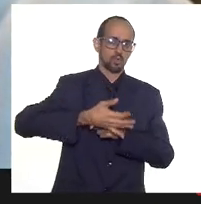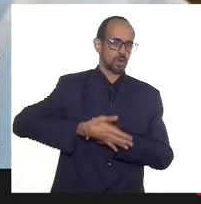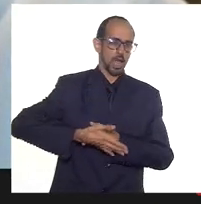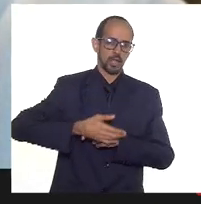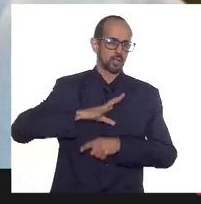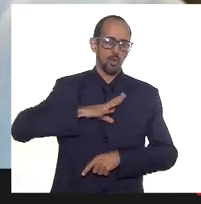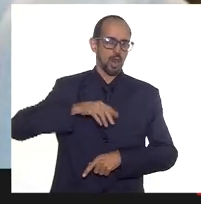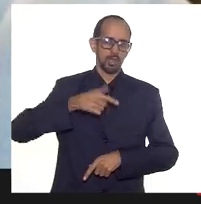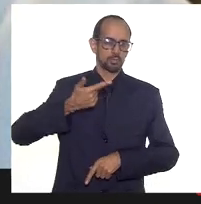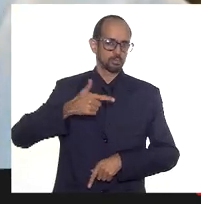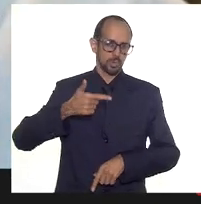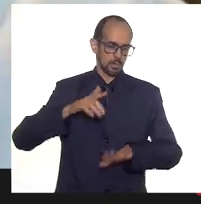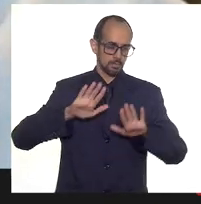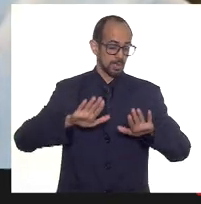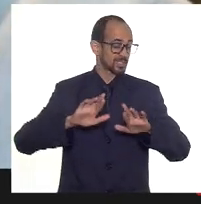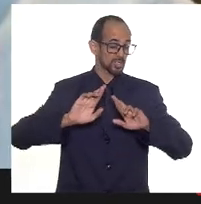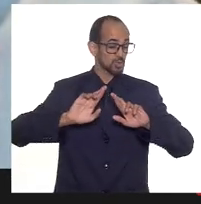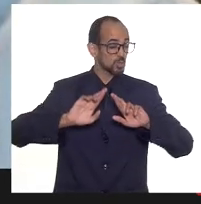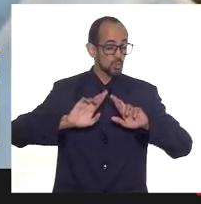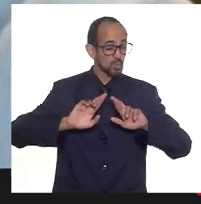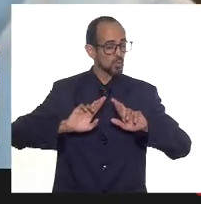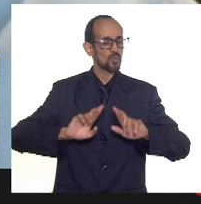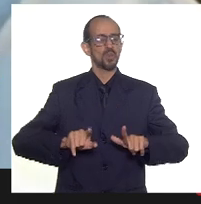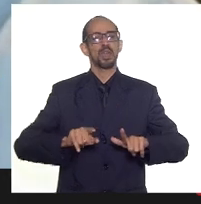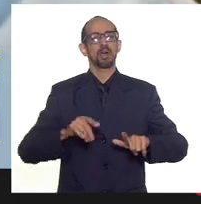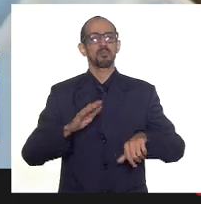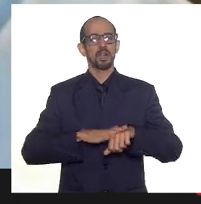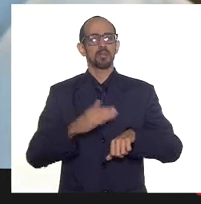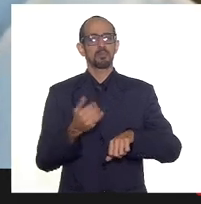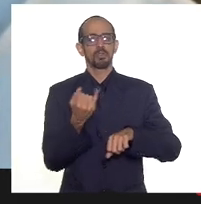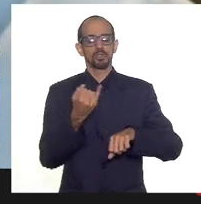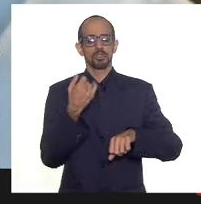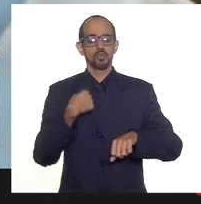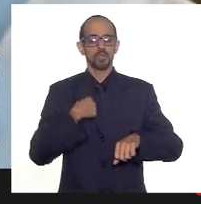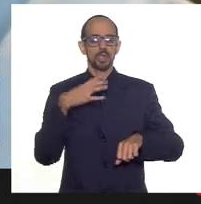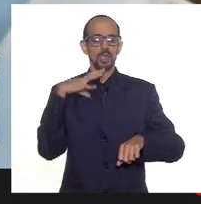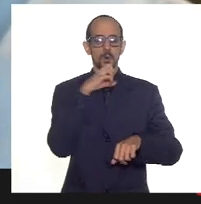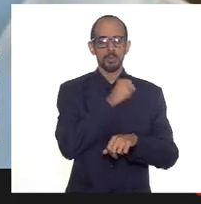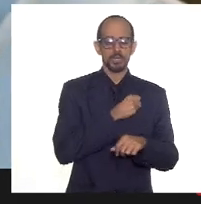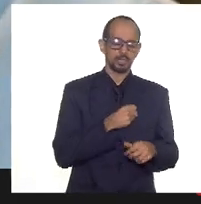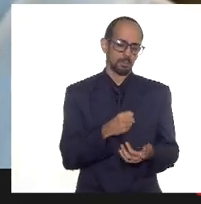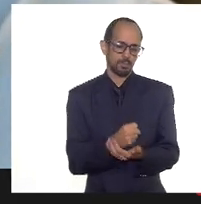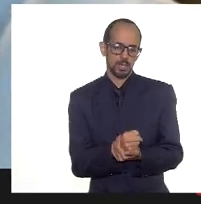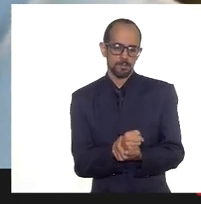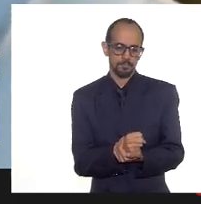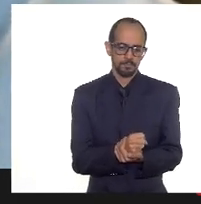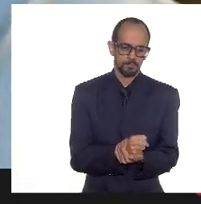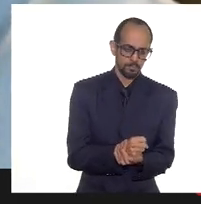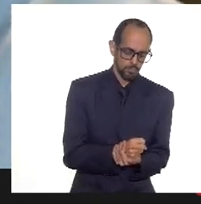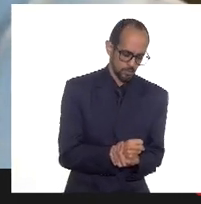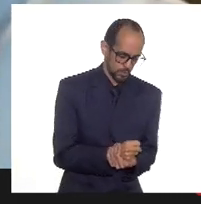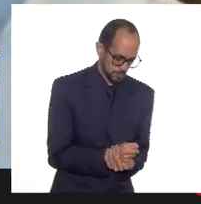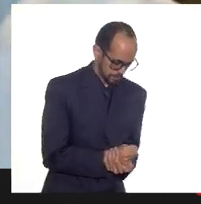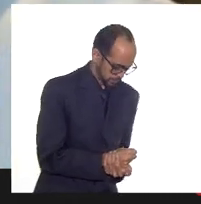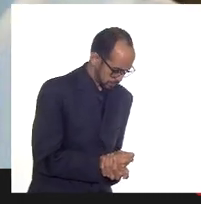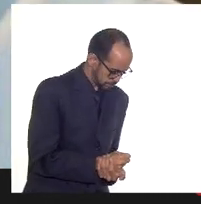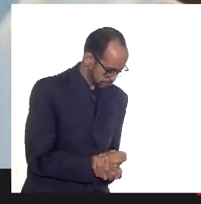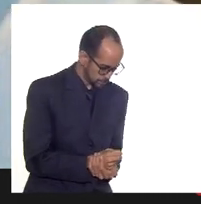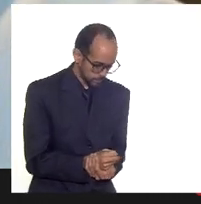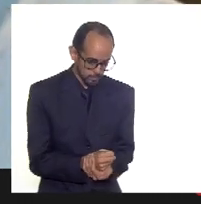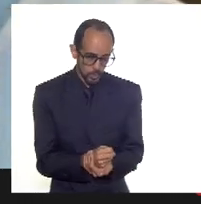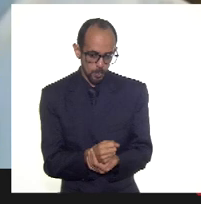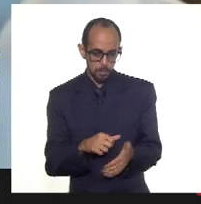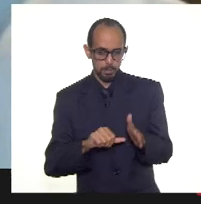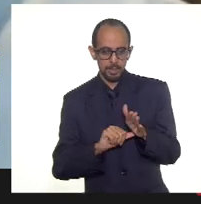o ponto da questão. O que eu identifiquei, o fiapo